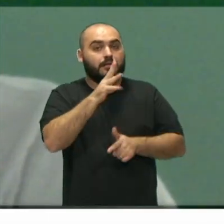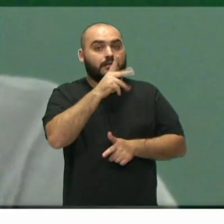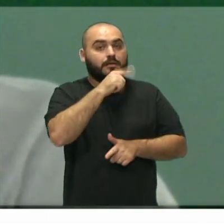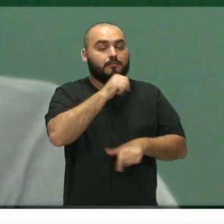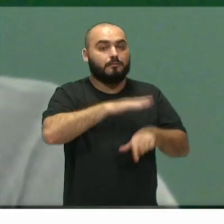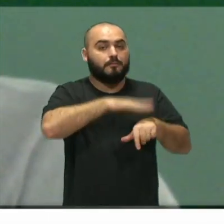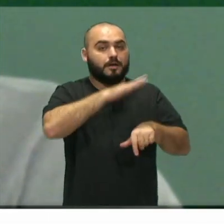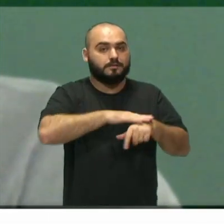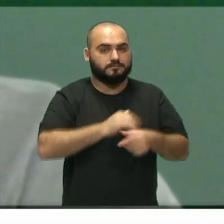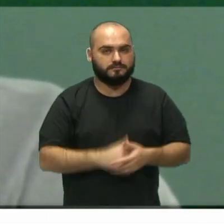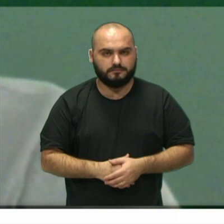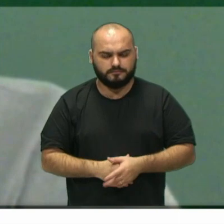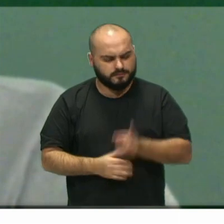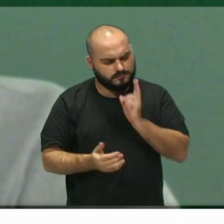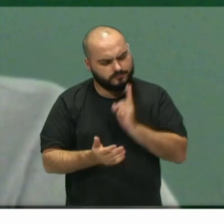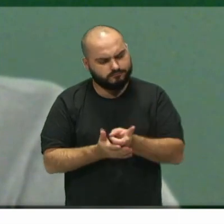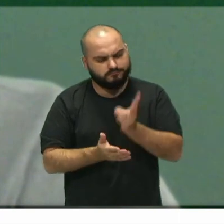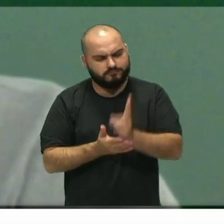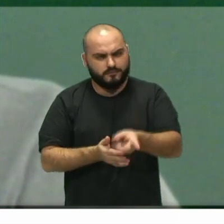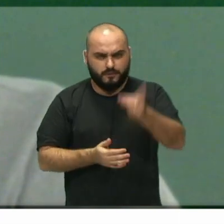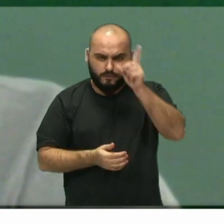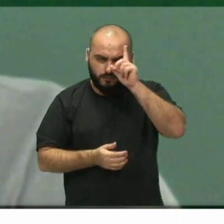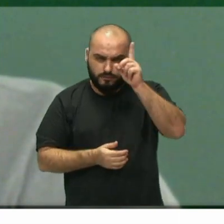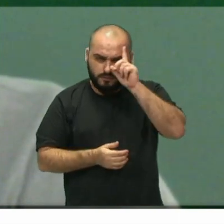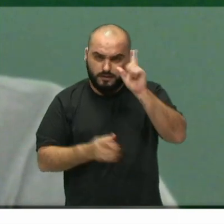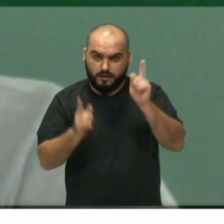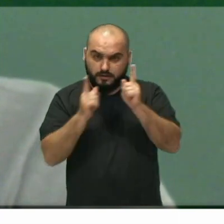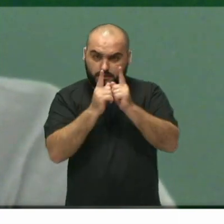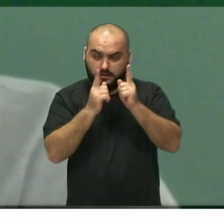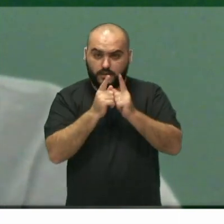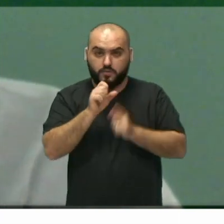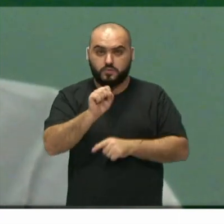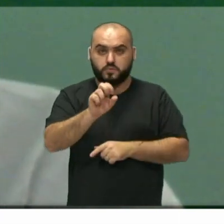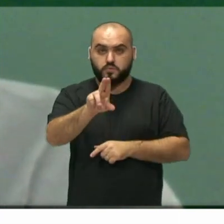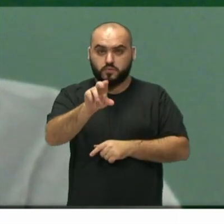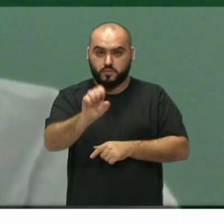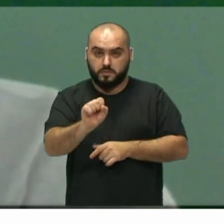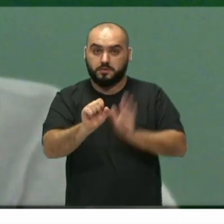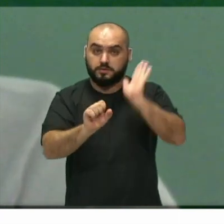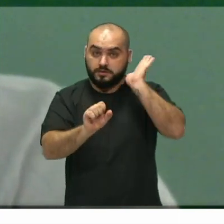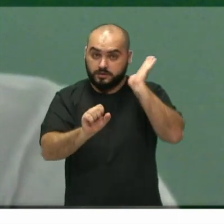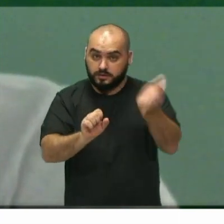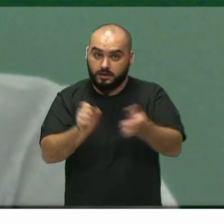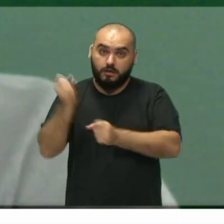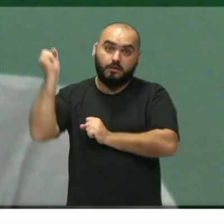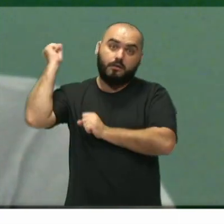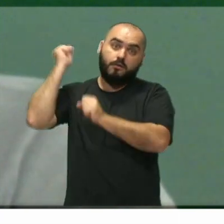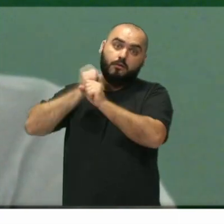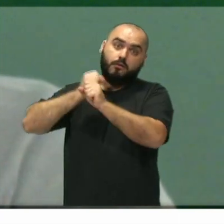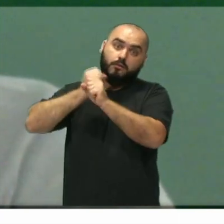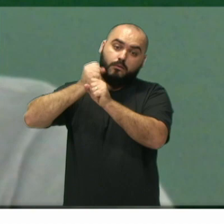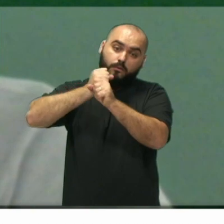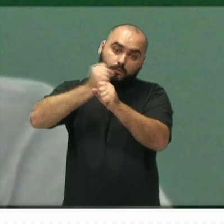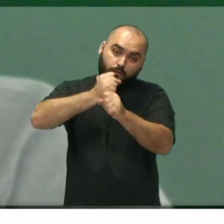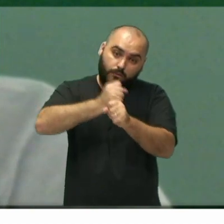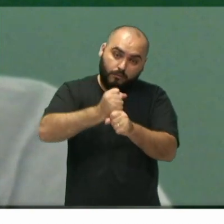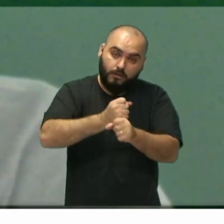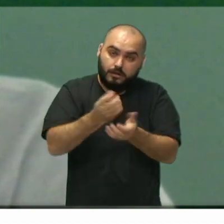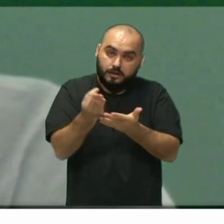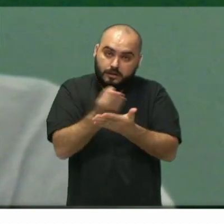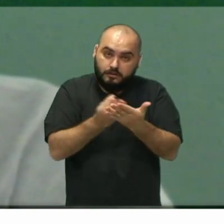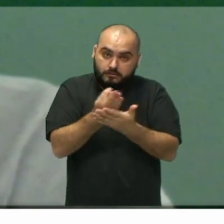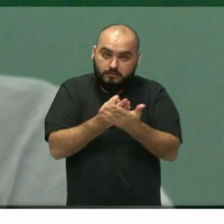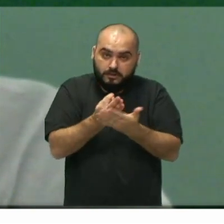Frequentemente eu pego pessoas no atendimento do SUS que eles já vêm com anos de tratamento, né, que não